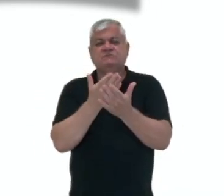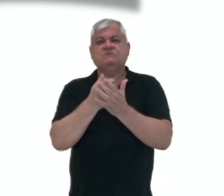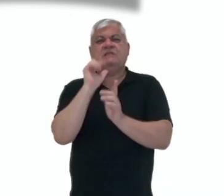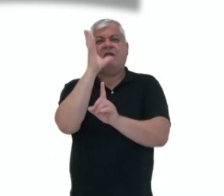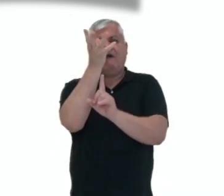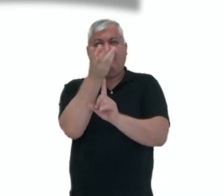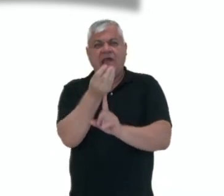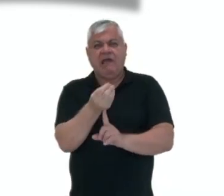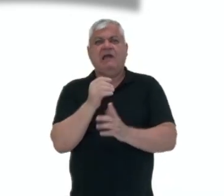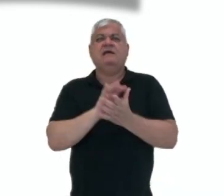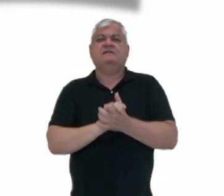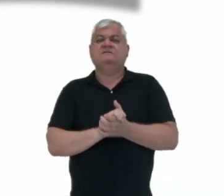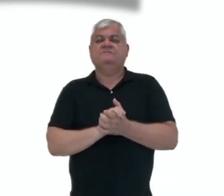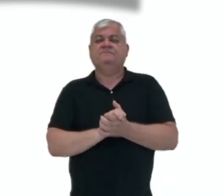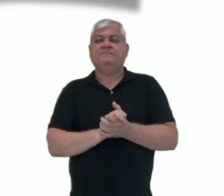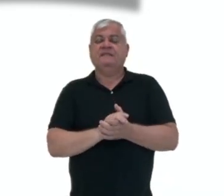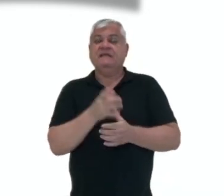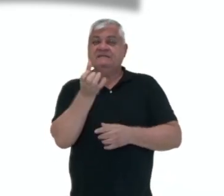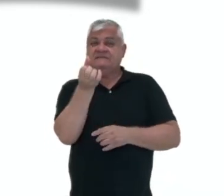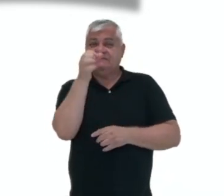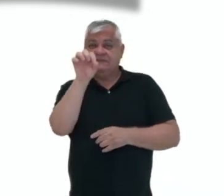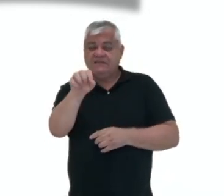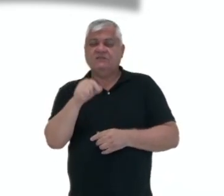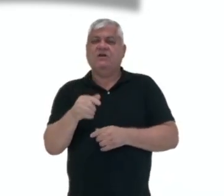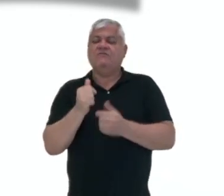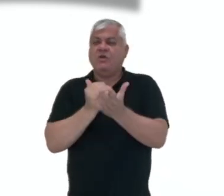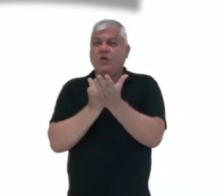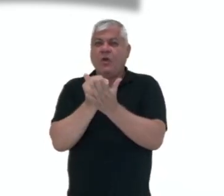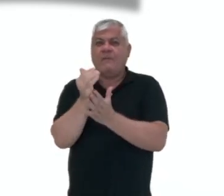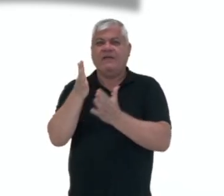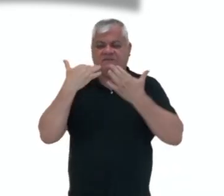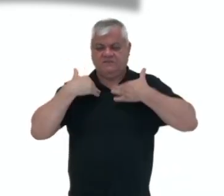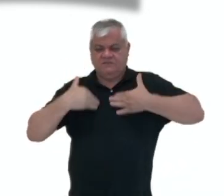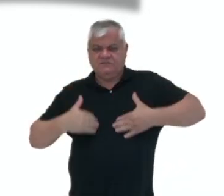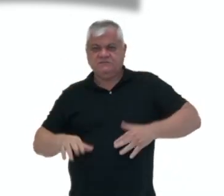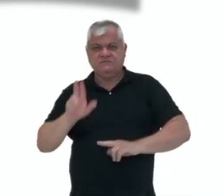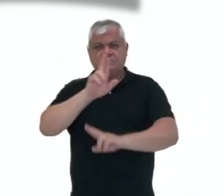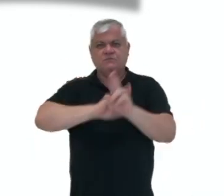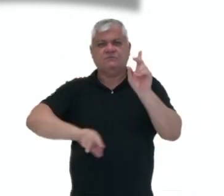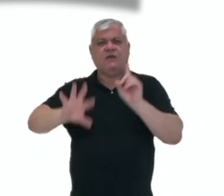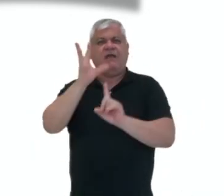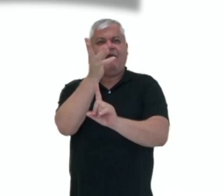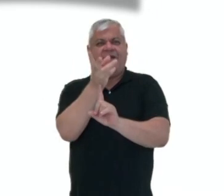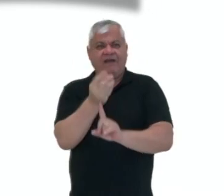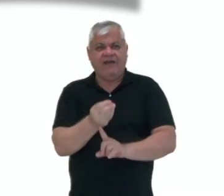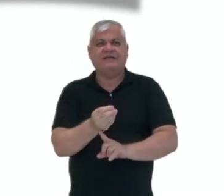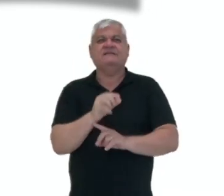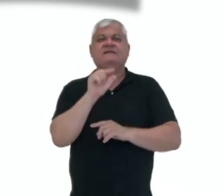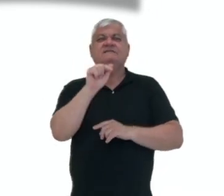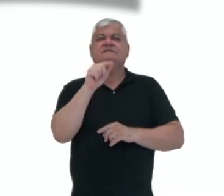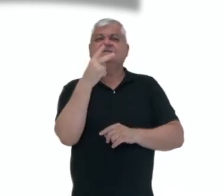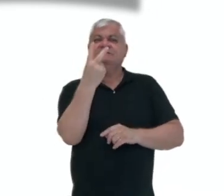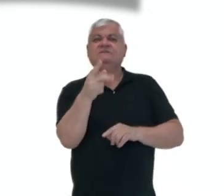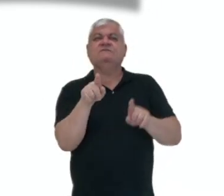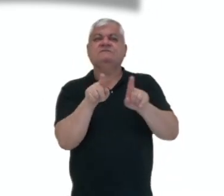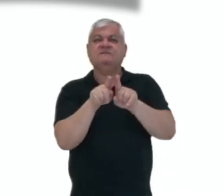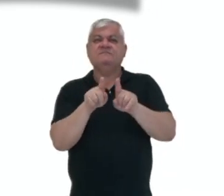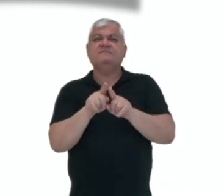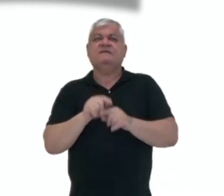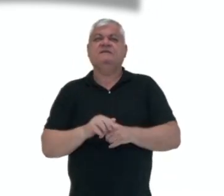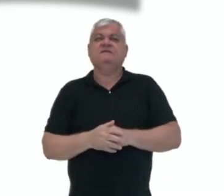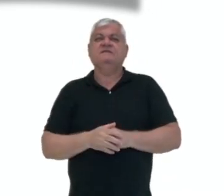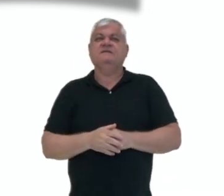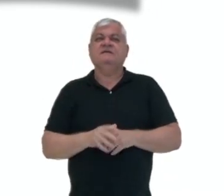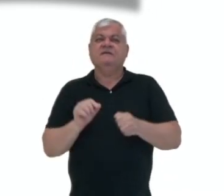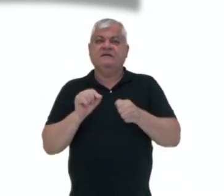Belgrado, em 69 começa a fazer performance, em 72 faz pós em Zagreb, na Croácia. E ela fala que um dia